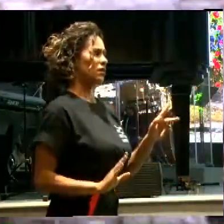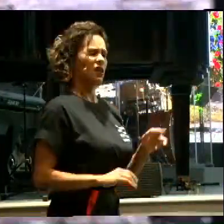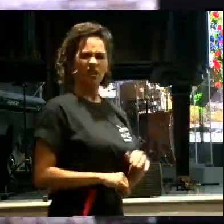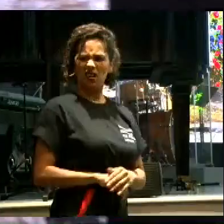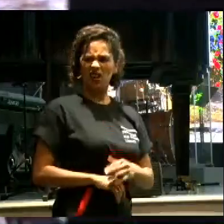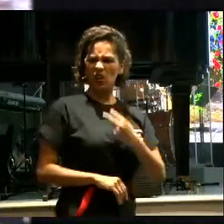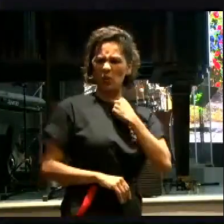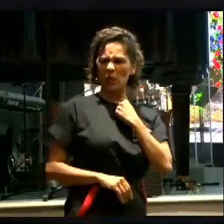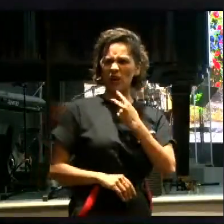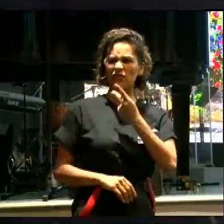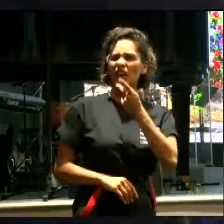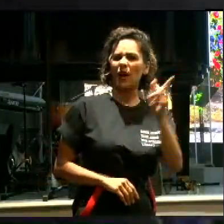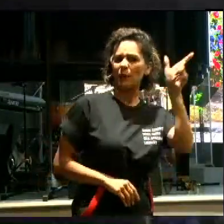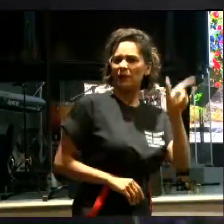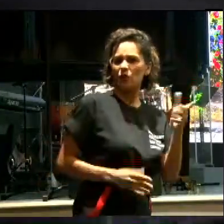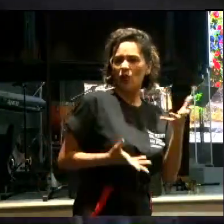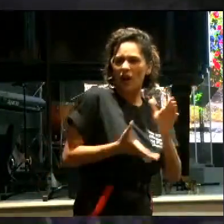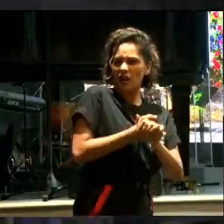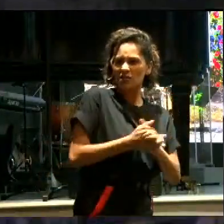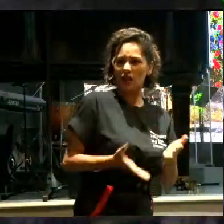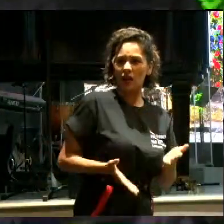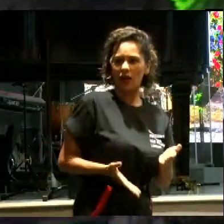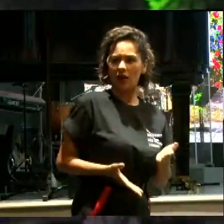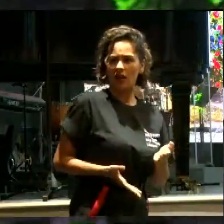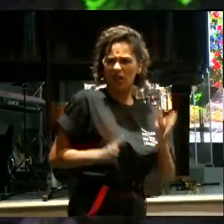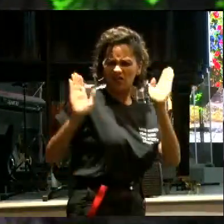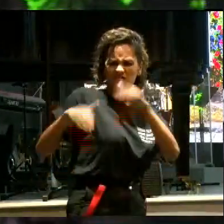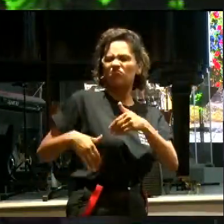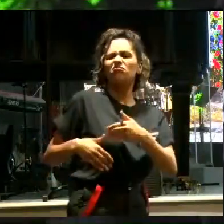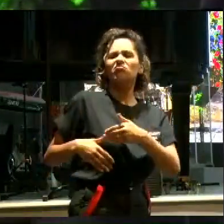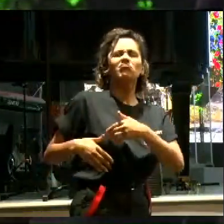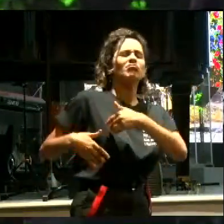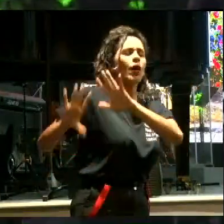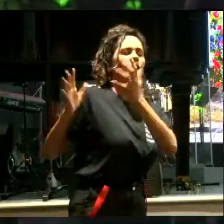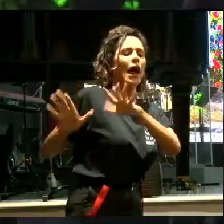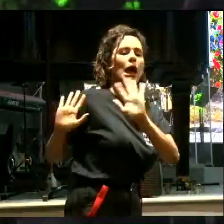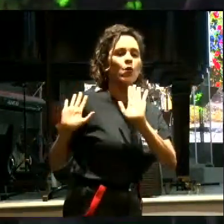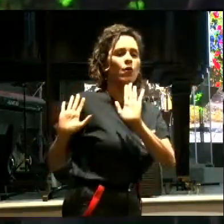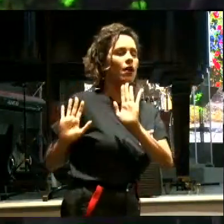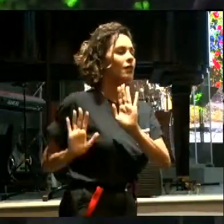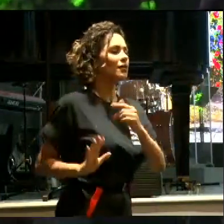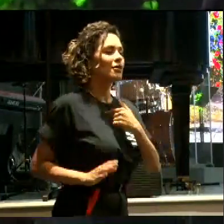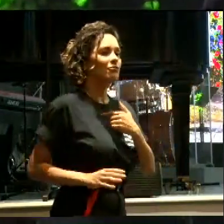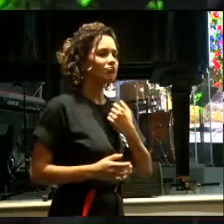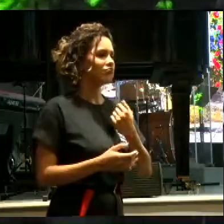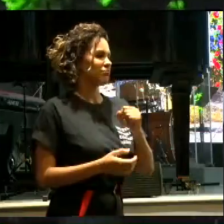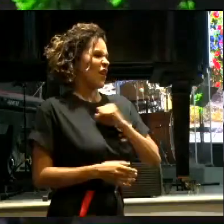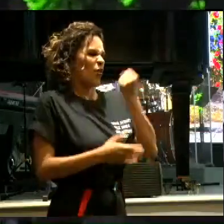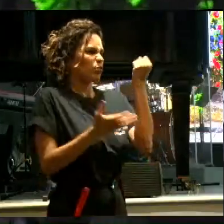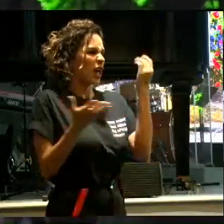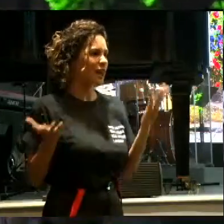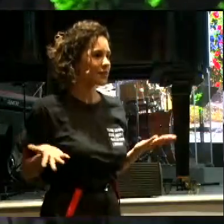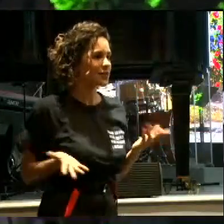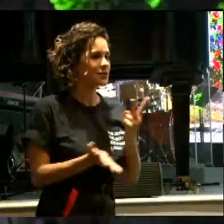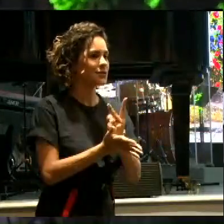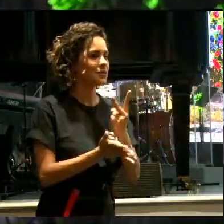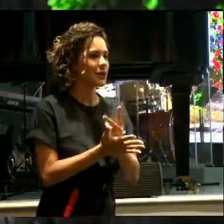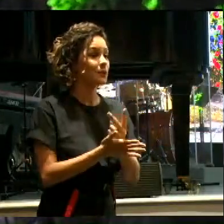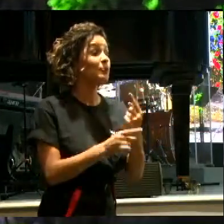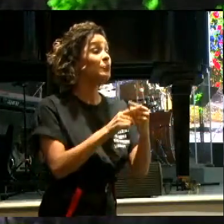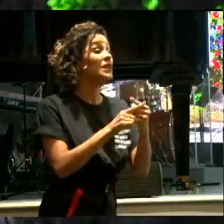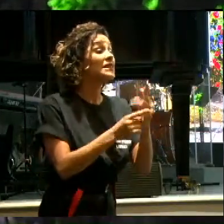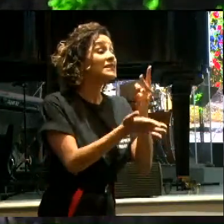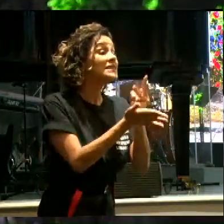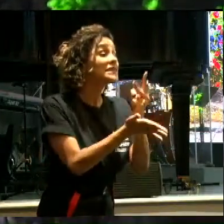também. Por quê? Porque eu estava revoltada da minha vida, sabe por quê? Porque sempre me ensinaram, Mary, ora porque